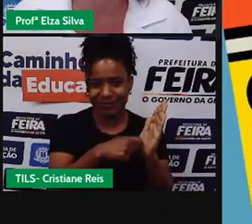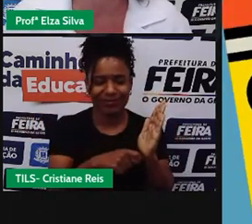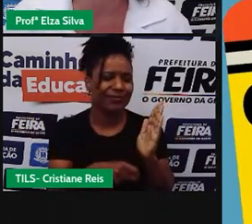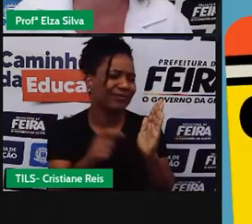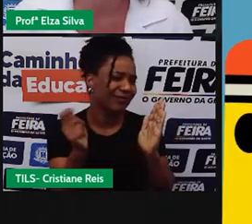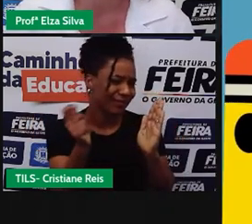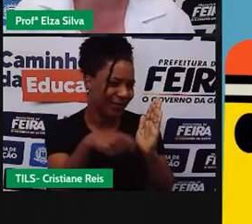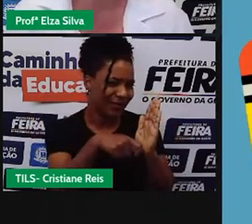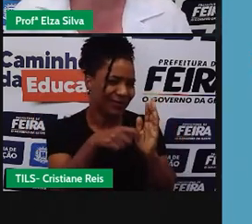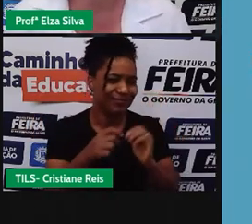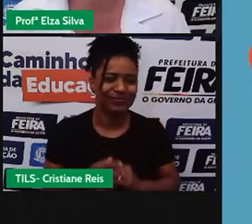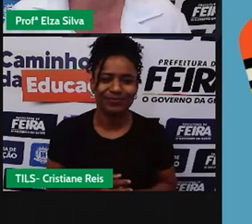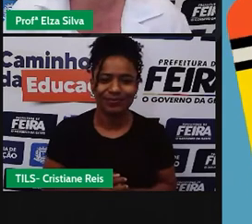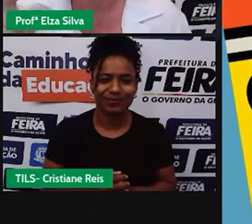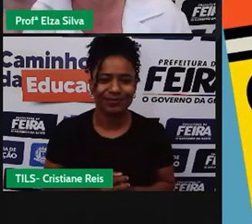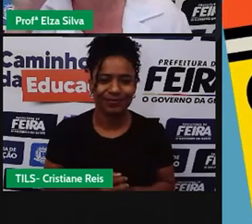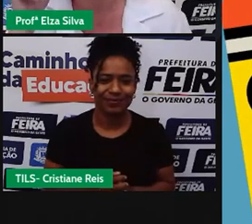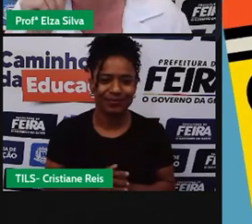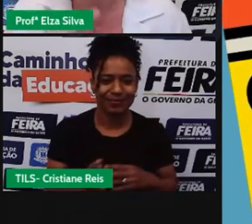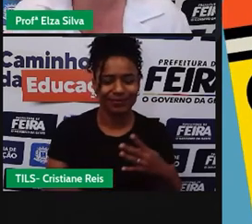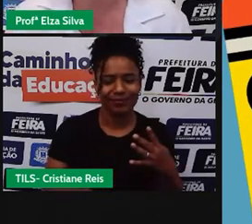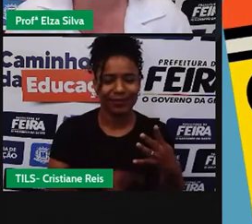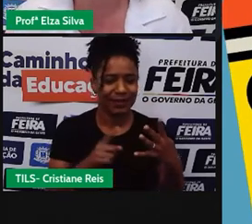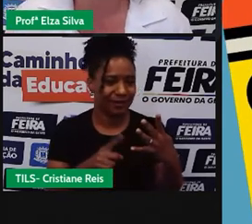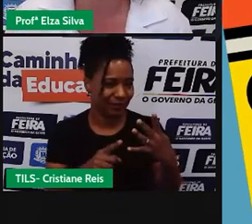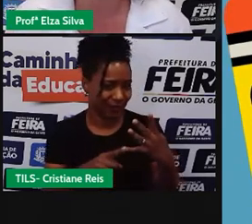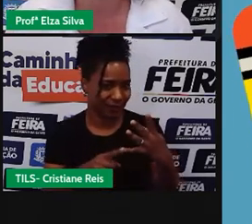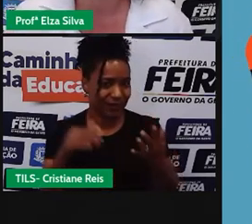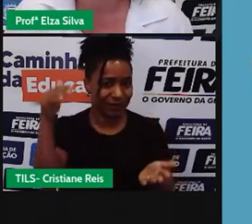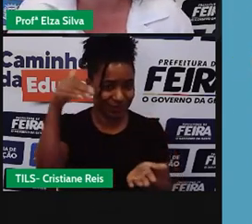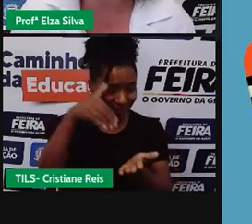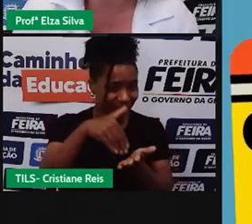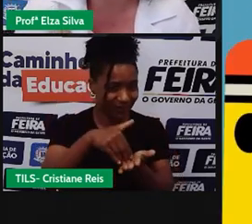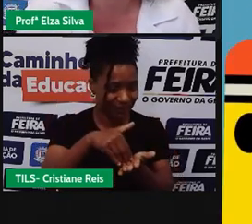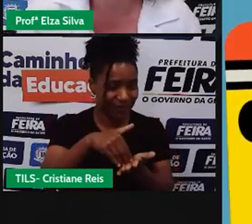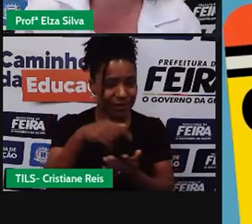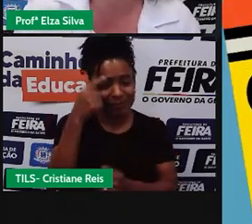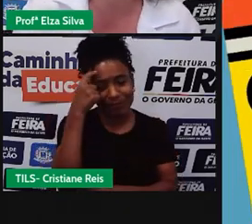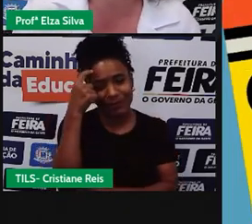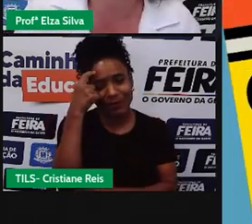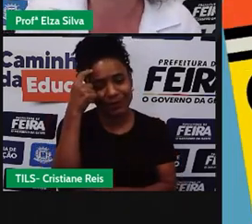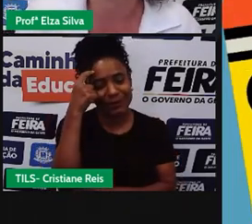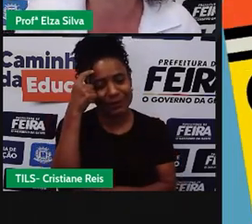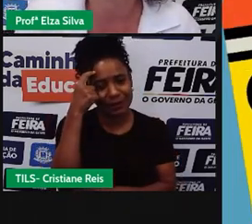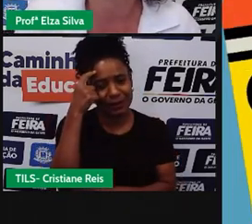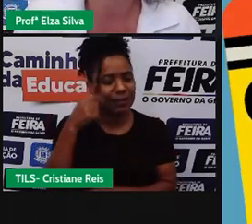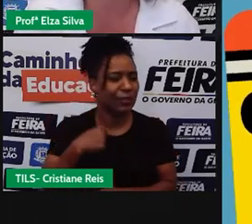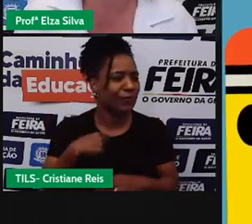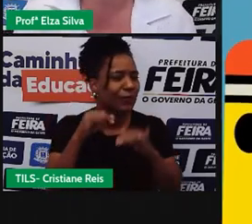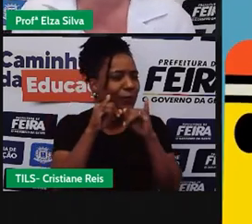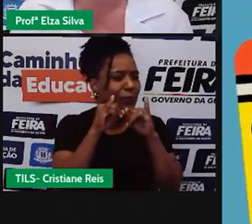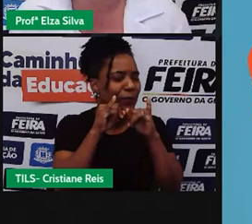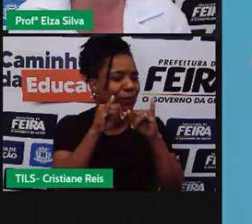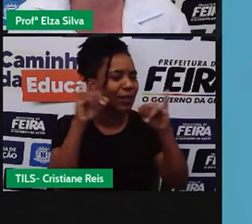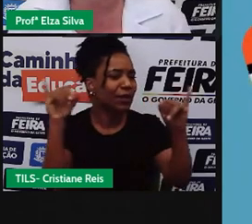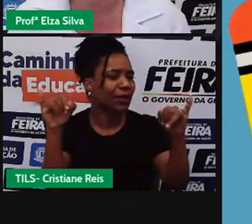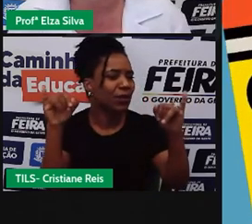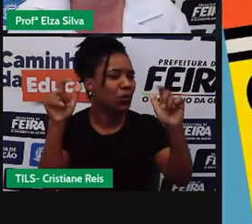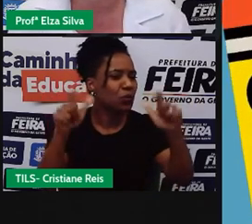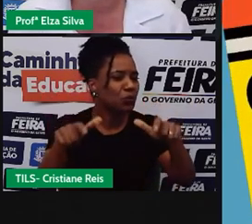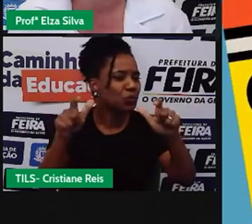tem. E por fim, vamos pensar no suporte. Onde vamos publicar esse